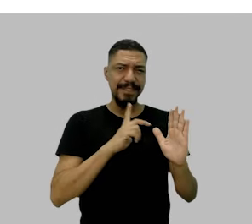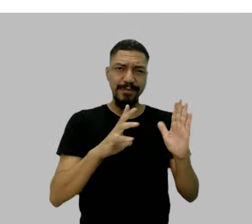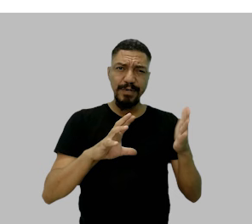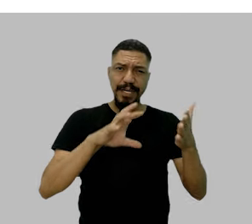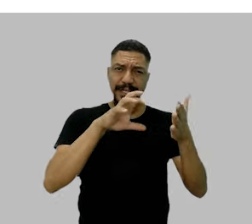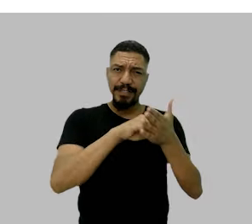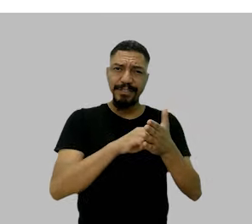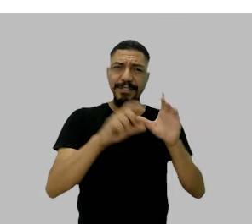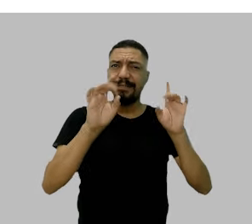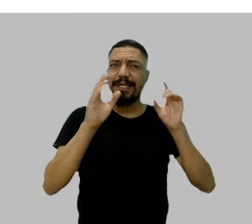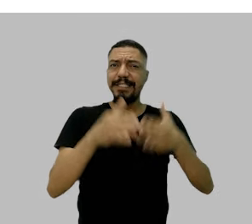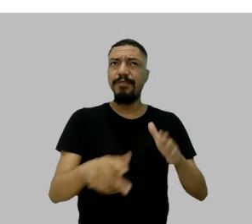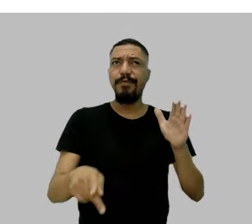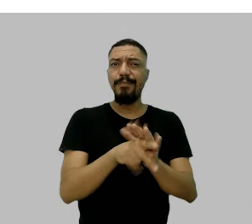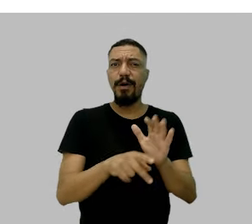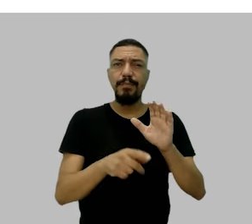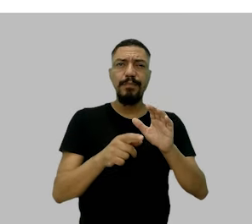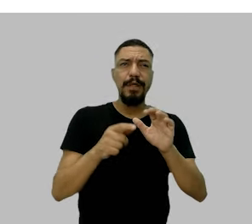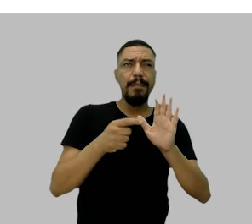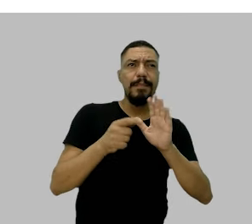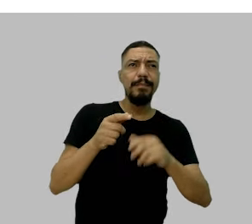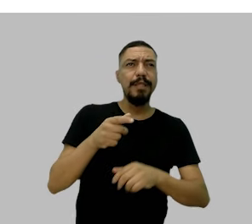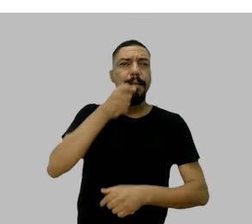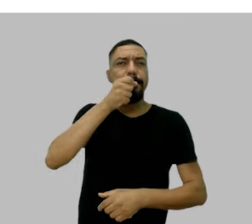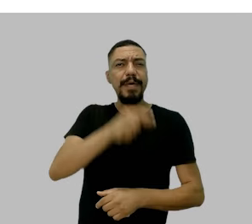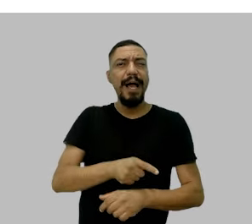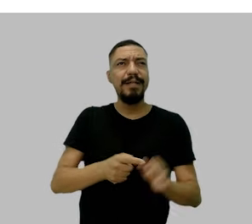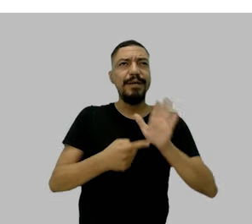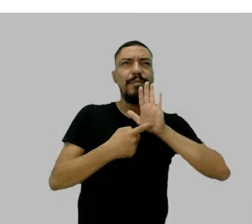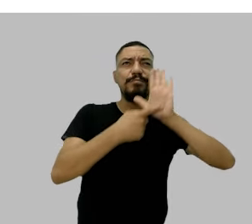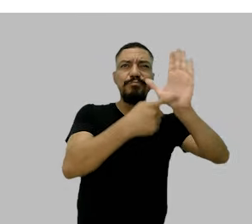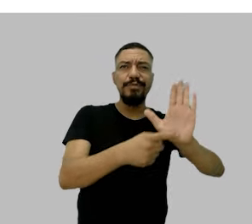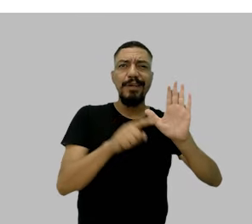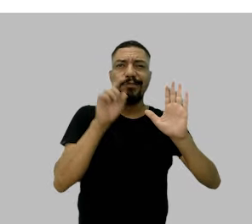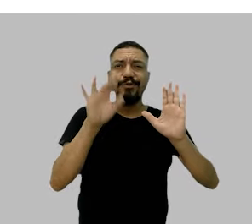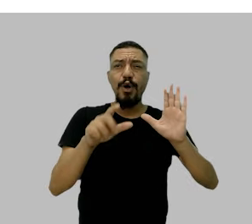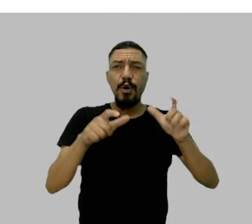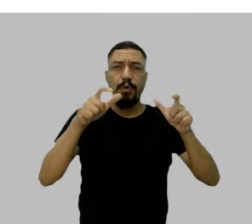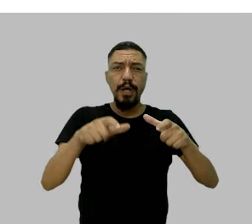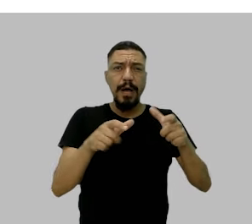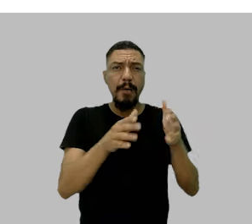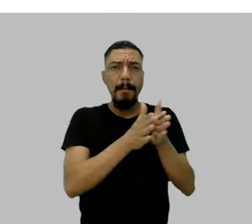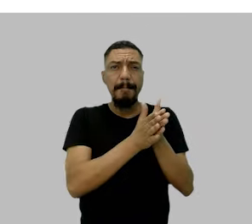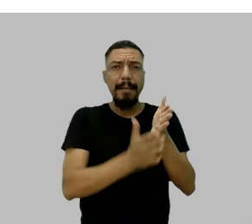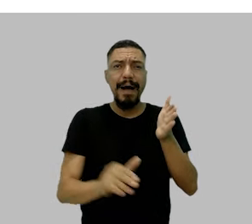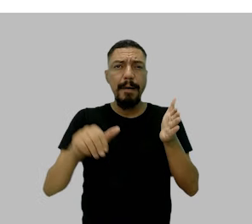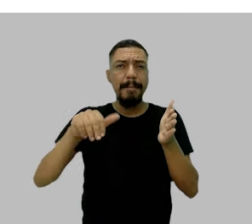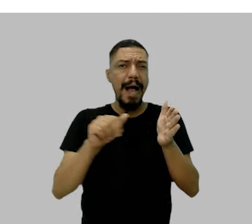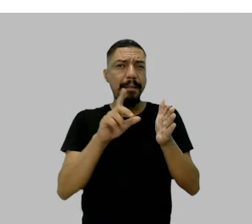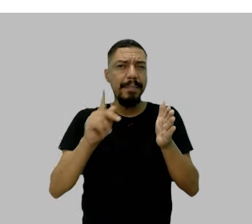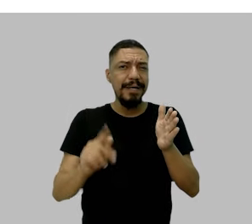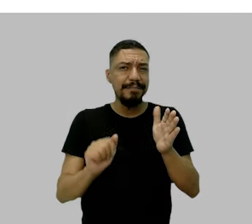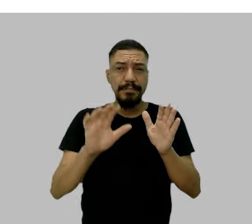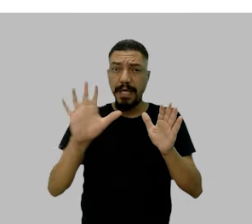lá, da projeção mapeada e aquele mapa de como foi. É uma informação